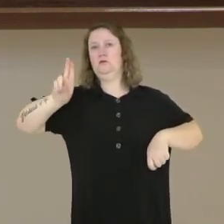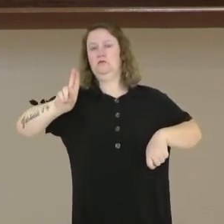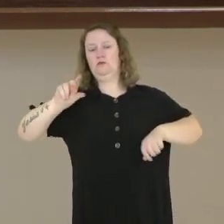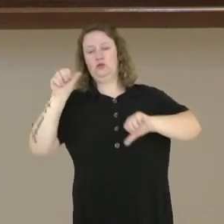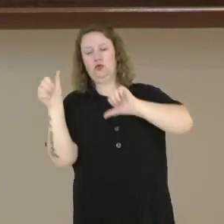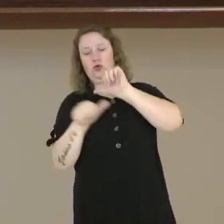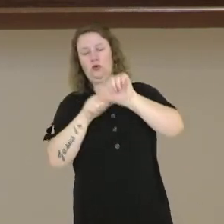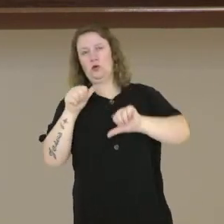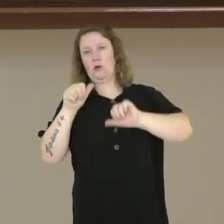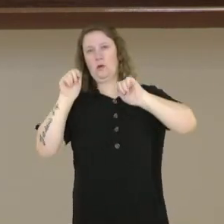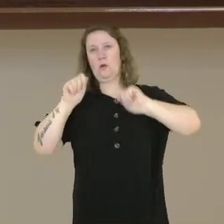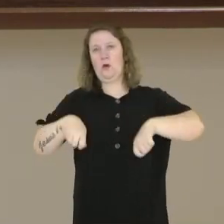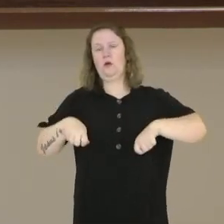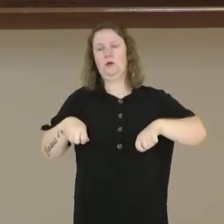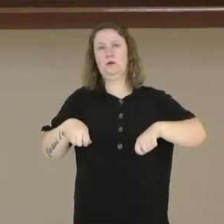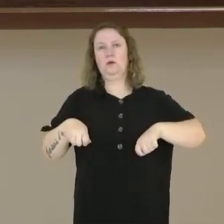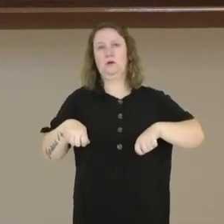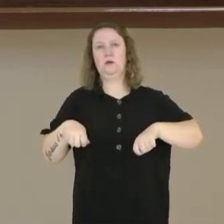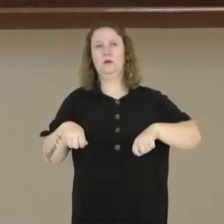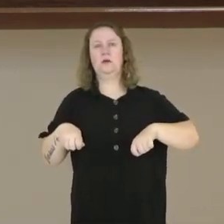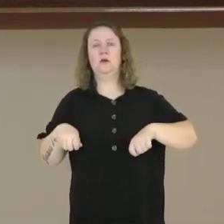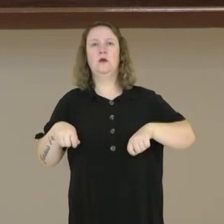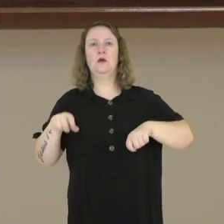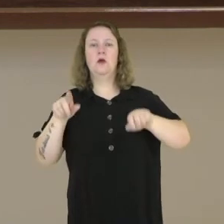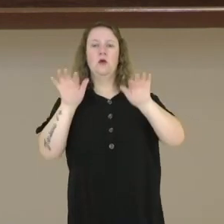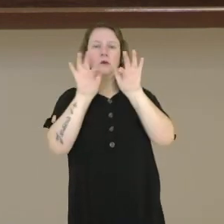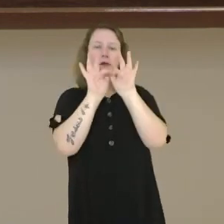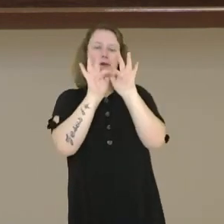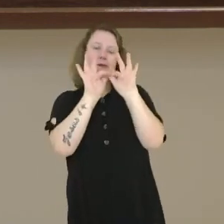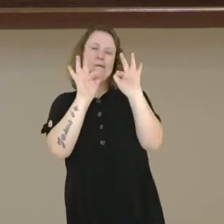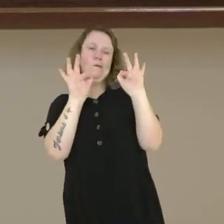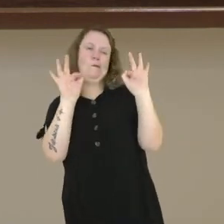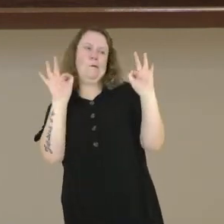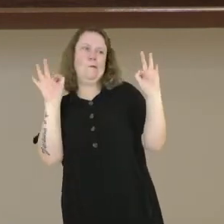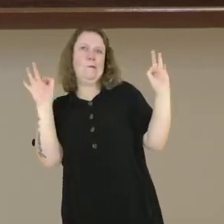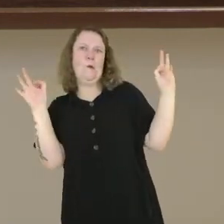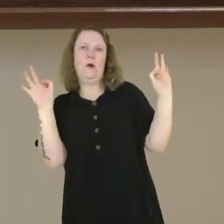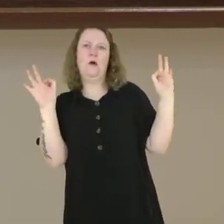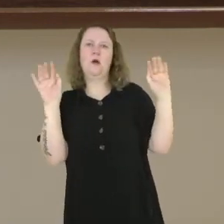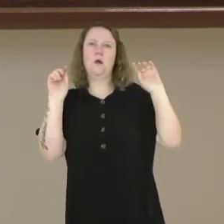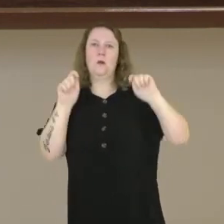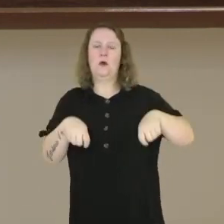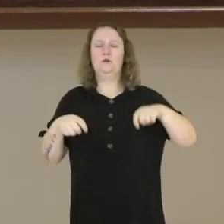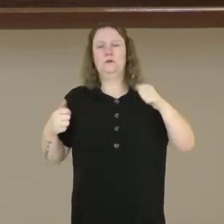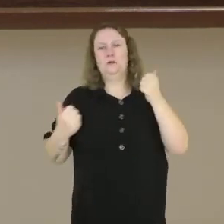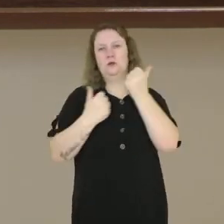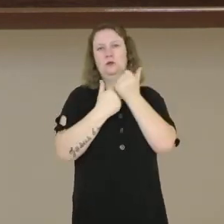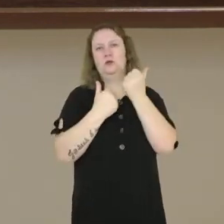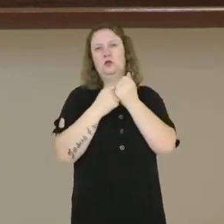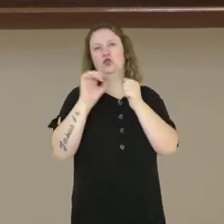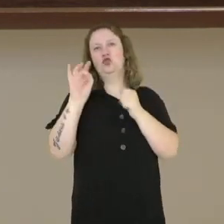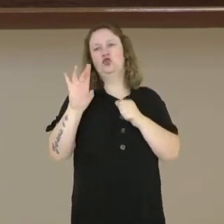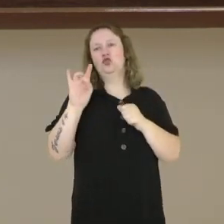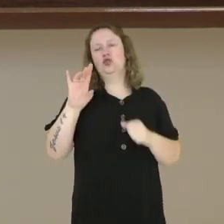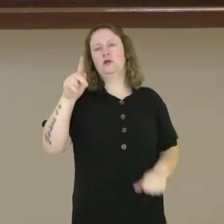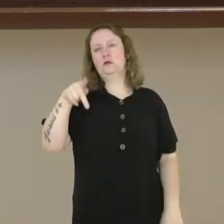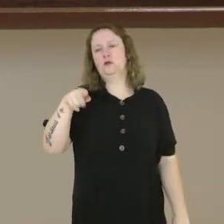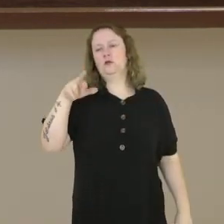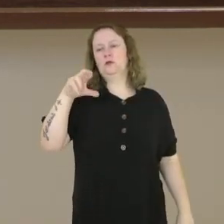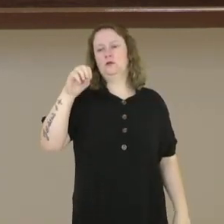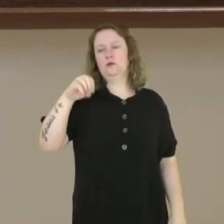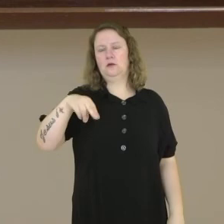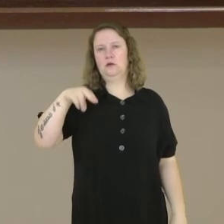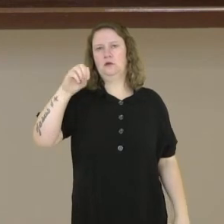um bloco grande, que seria uma oração subordinada substantiva, ou poderia usar um pronome demonstrativo, no caso,